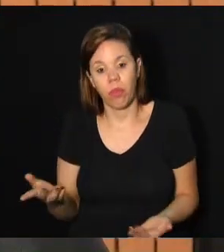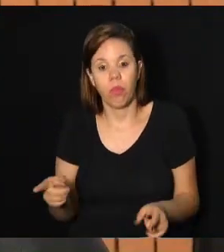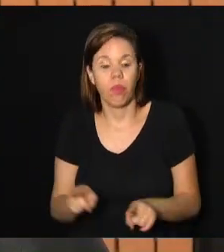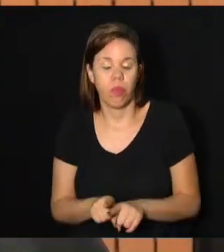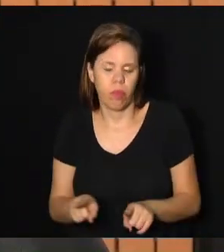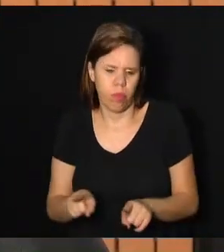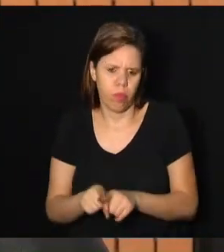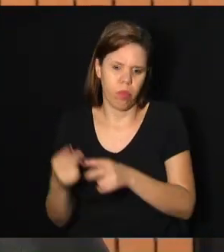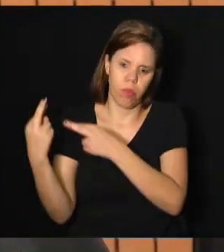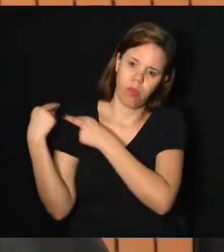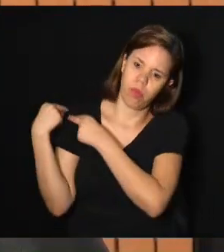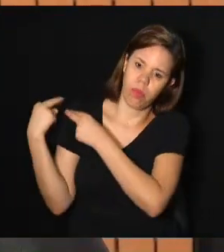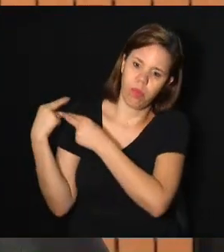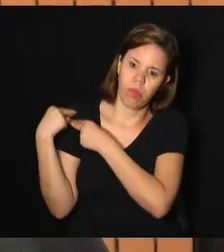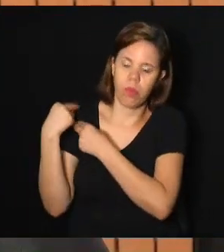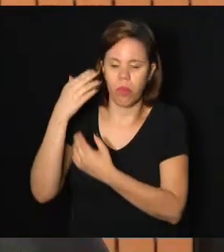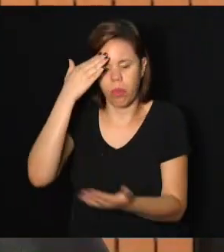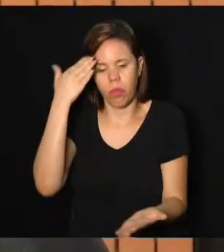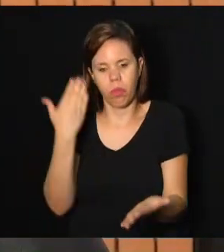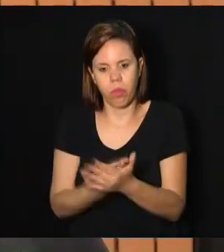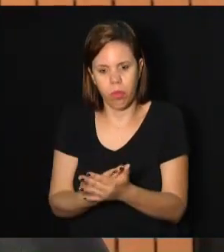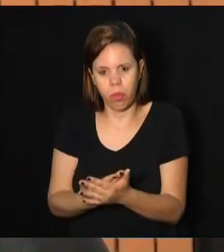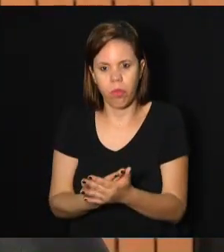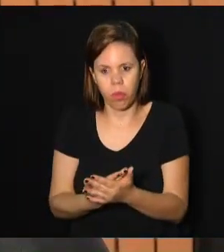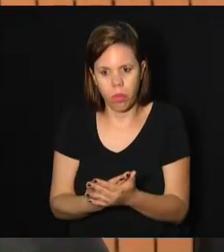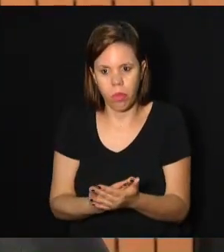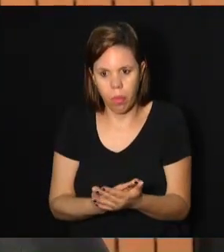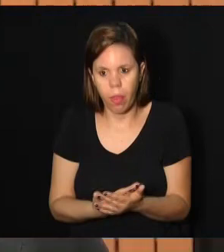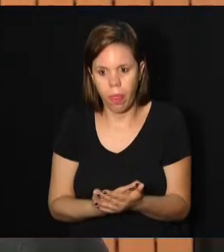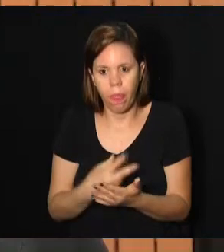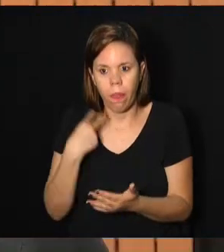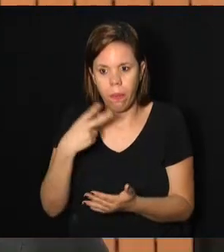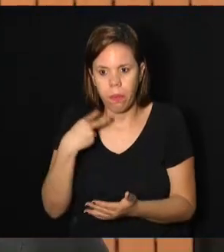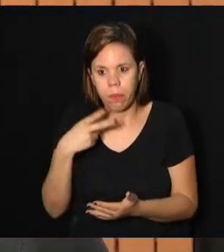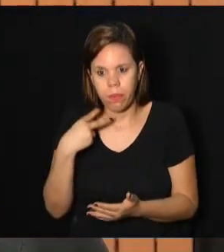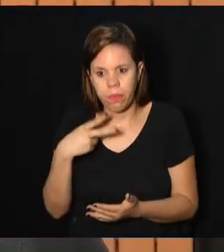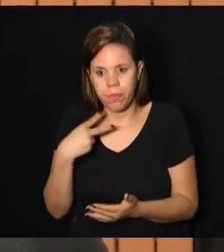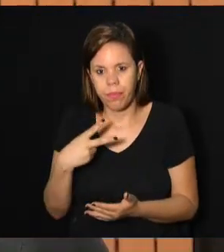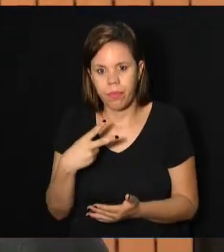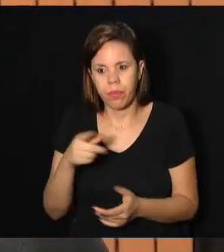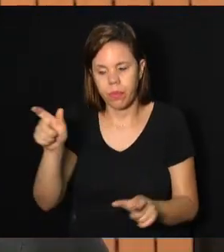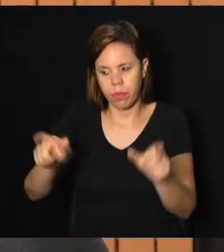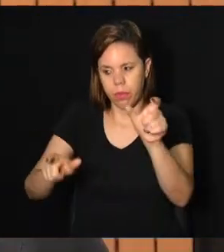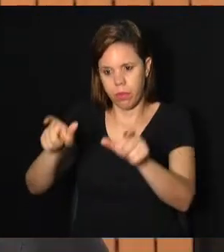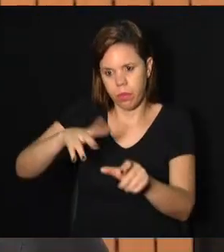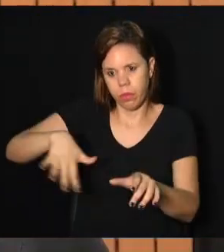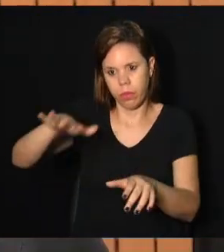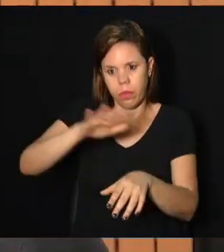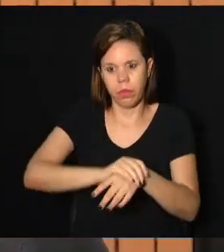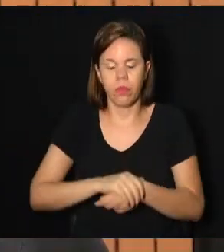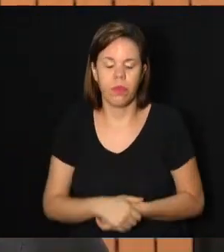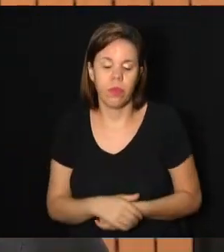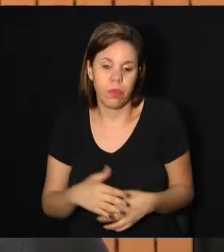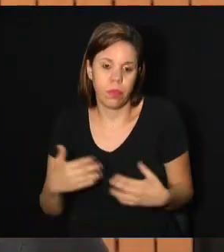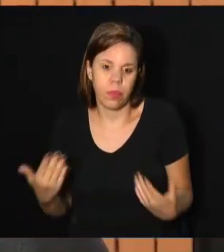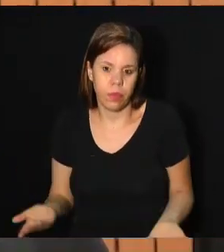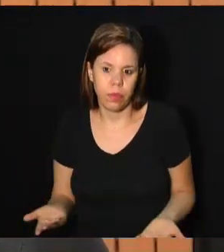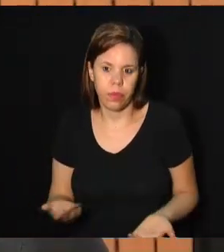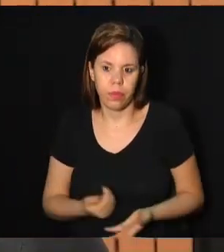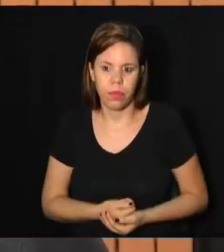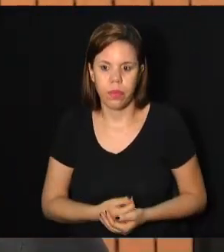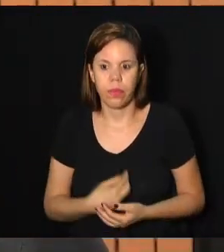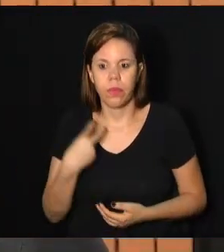uma responsabilidade, eu acredito que isso é uma responsabilidade do vereador com o seu eleitorado. Quer dizer, quando